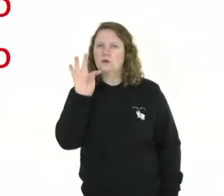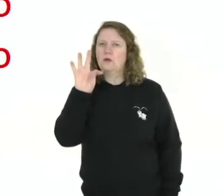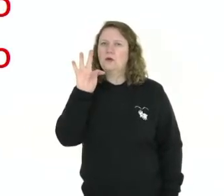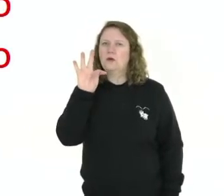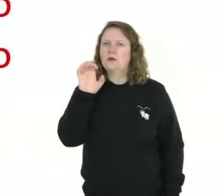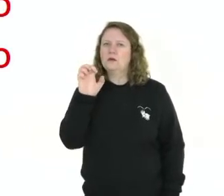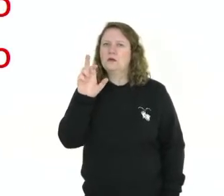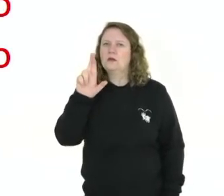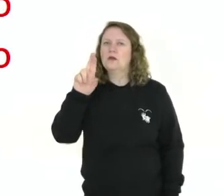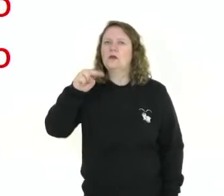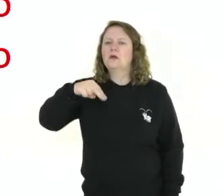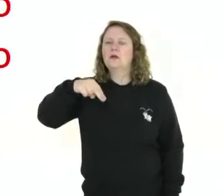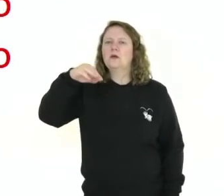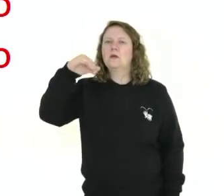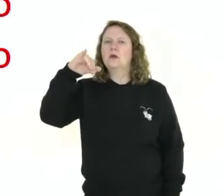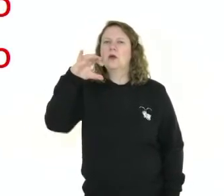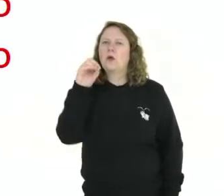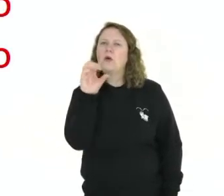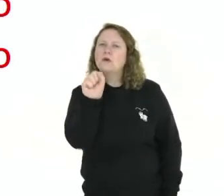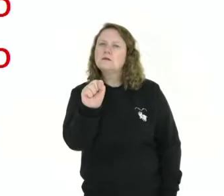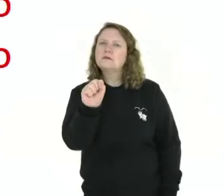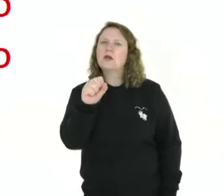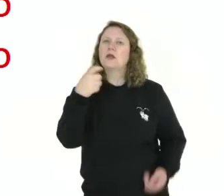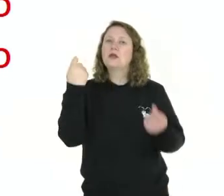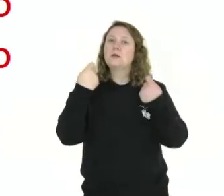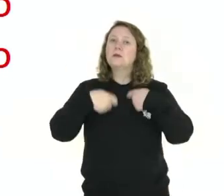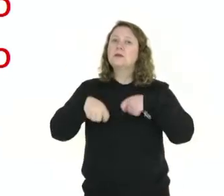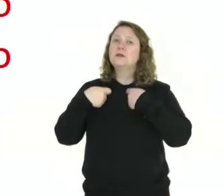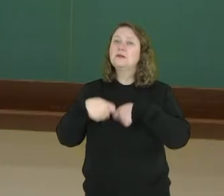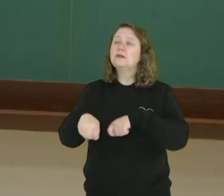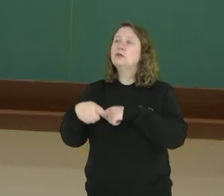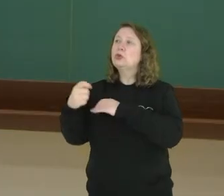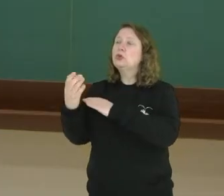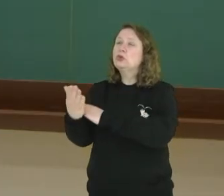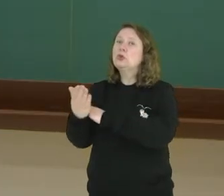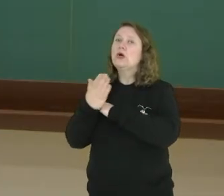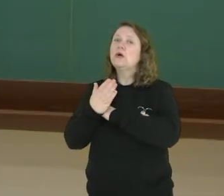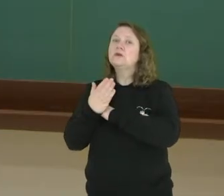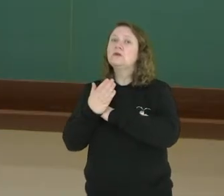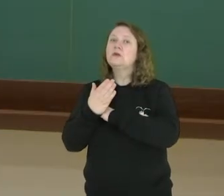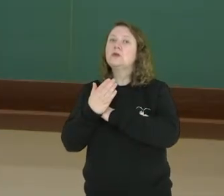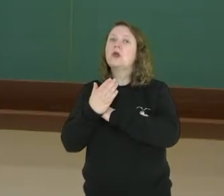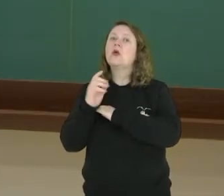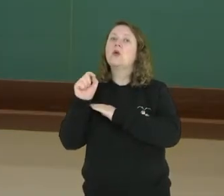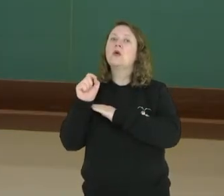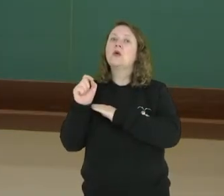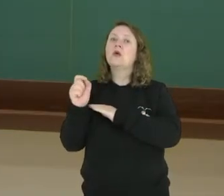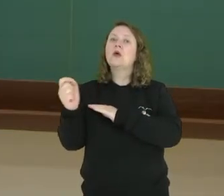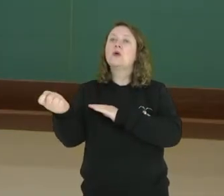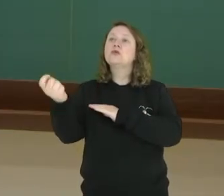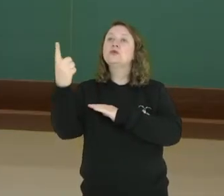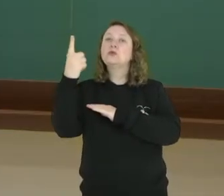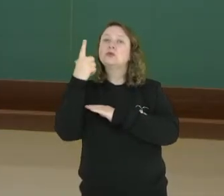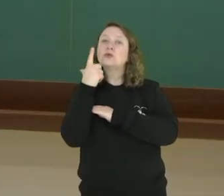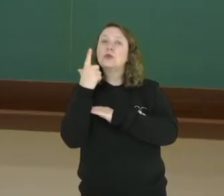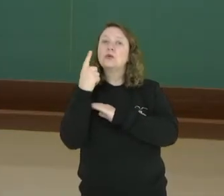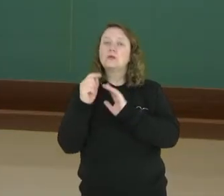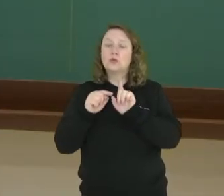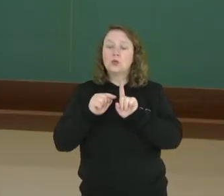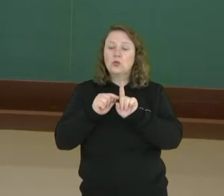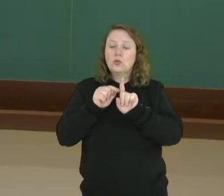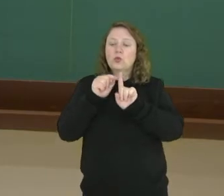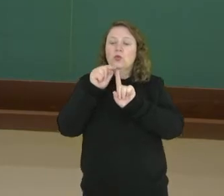Dependem de fontes externas, né? Fora, para regular a temperatura do corpo, o que os torna